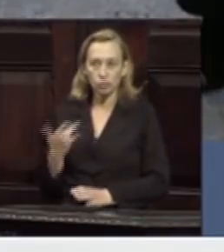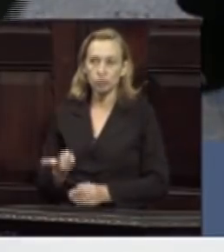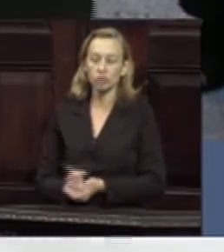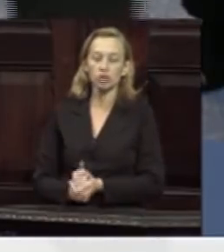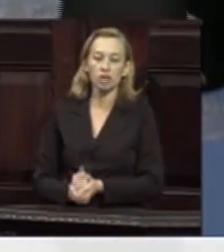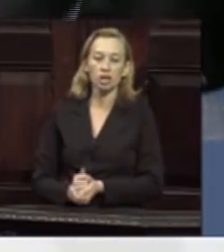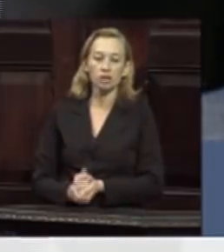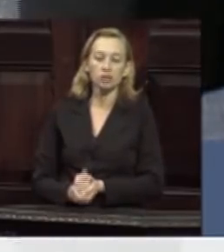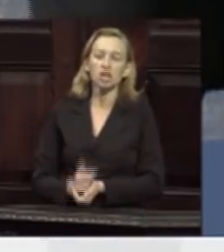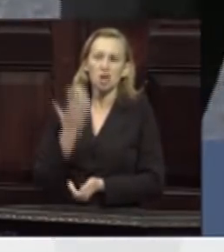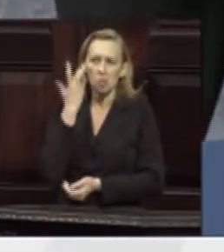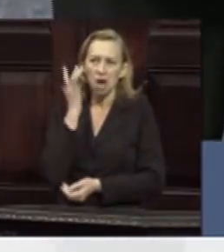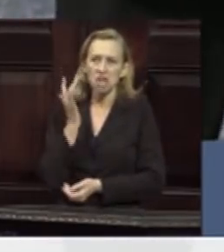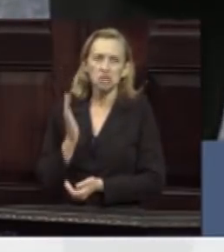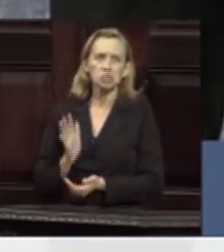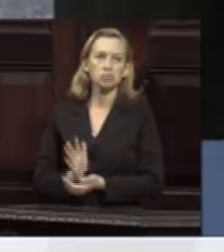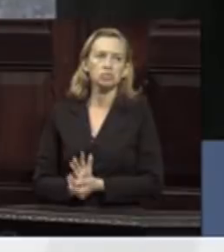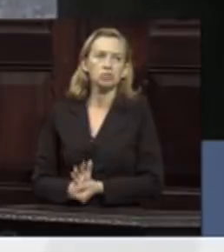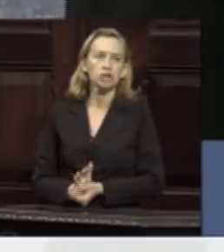eu acho que mais do que ninguém,